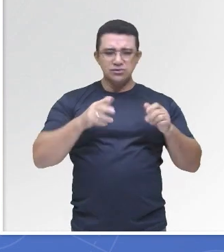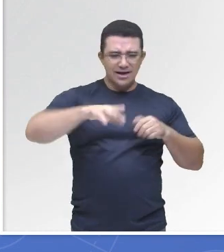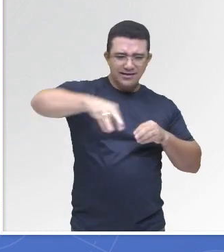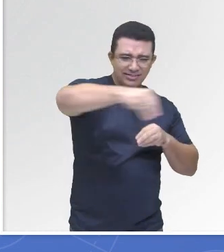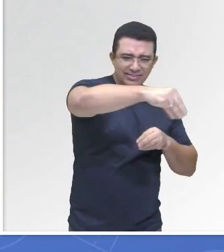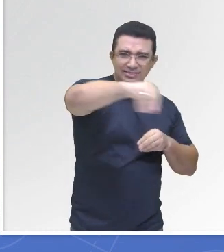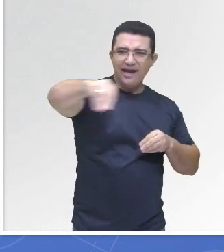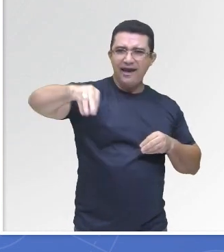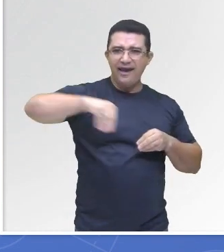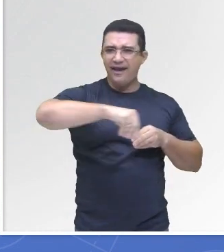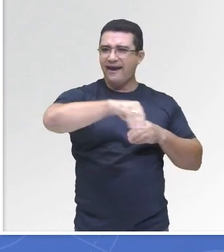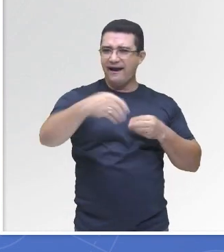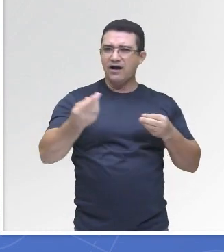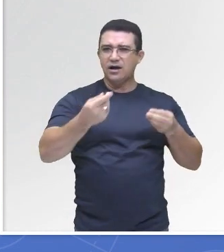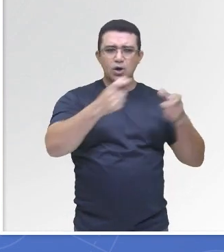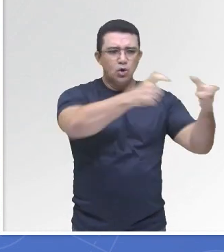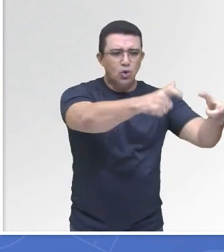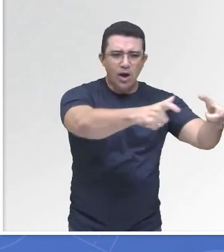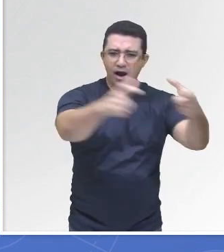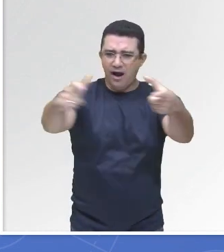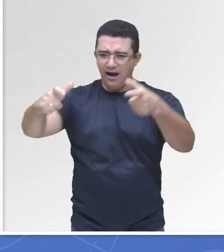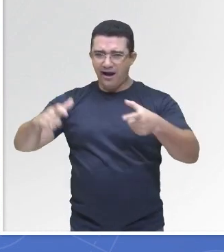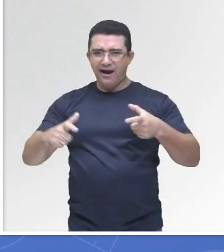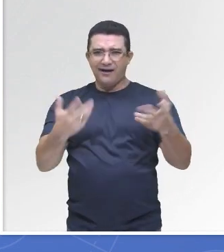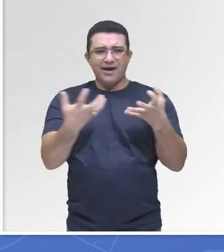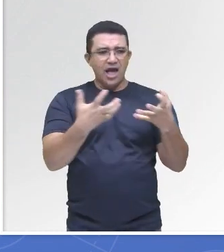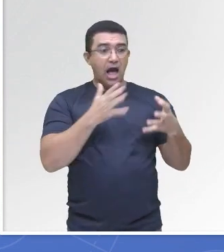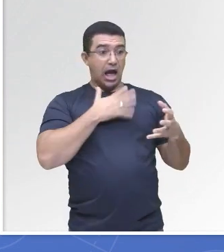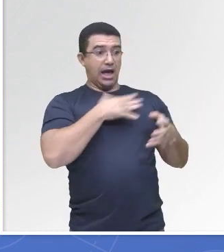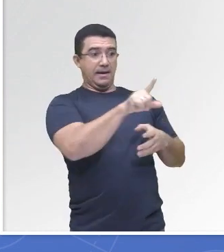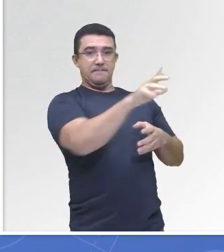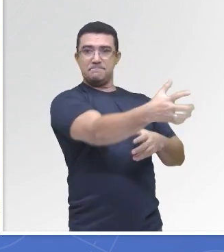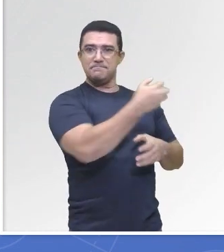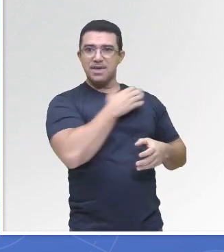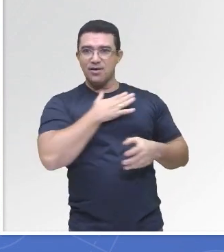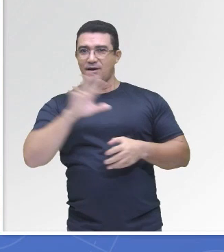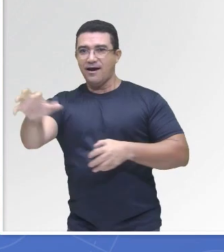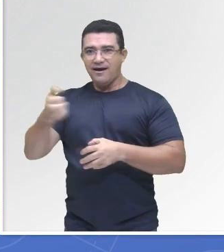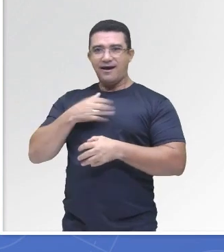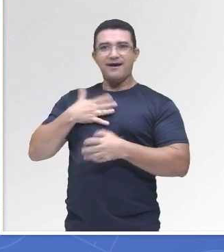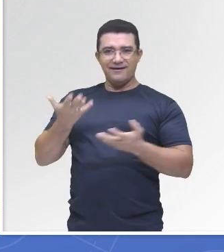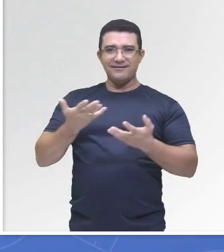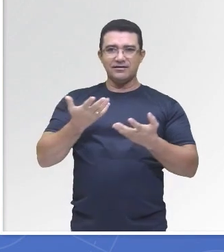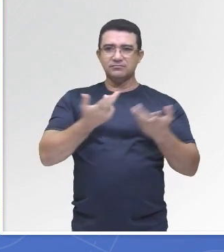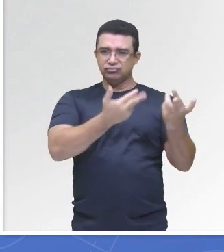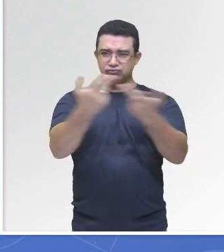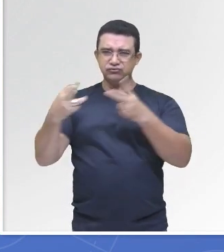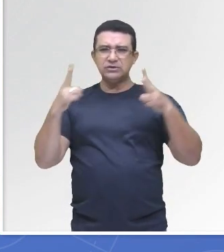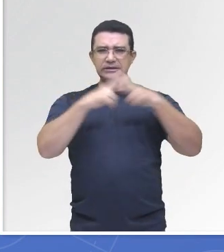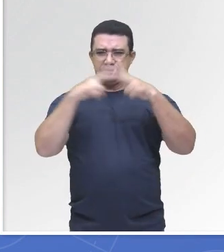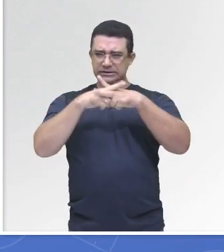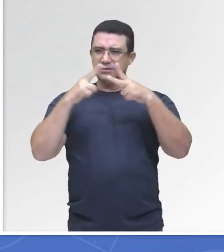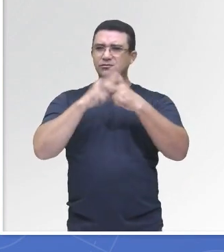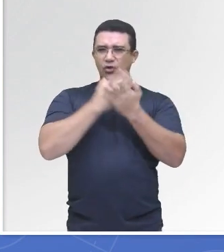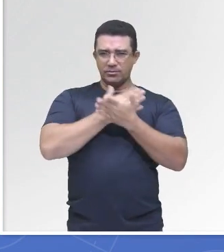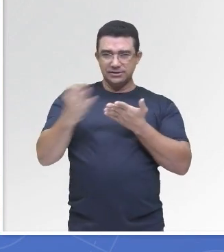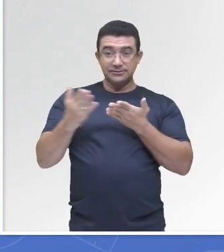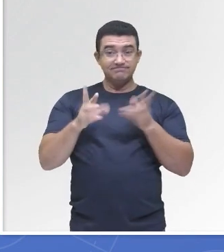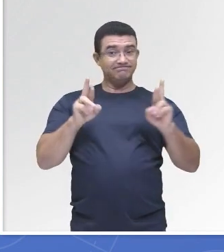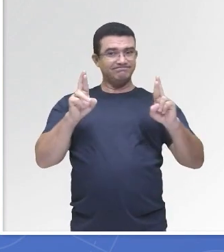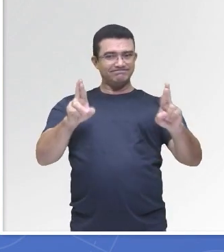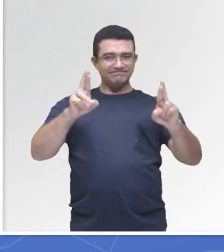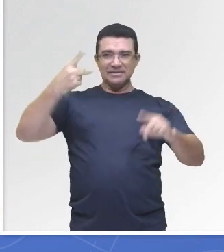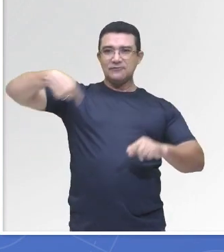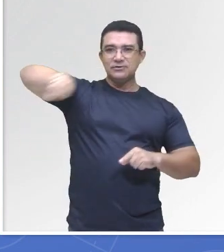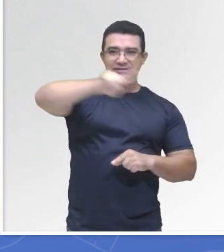não são mais todas iguais, uns já se consideram mais importantes que os outros. Então, espero que vocês tenham aprendido